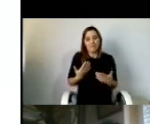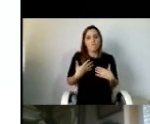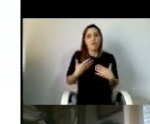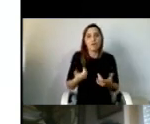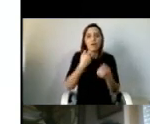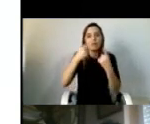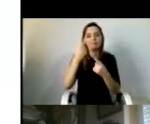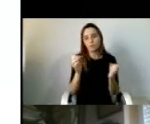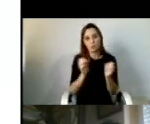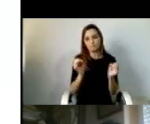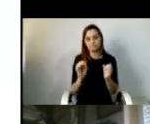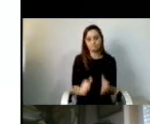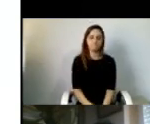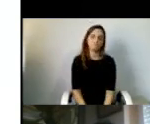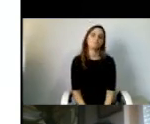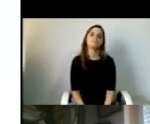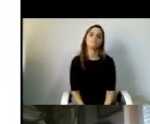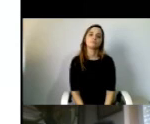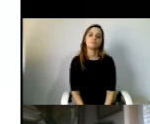questões.